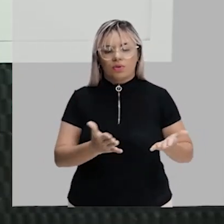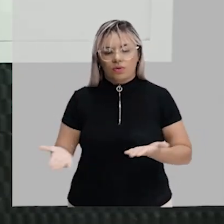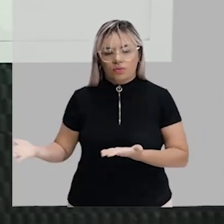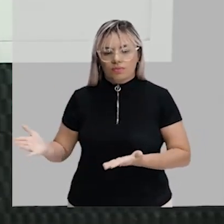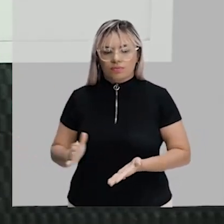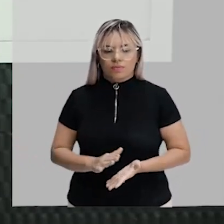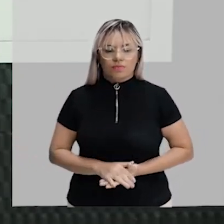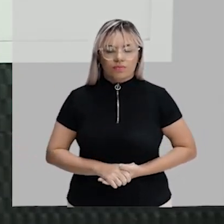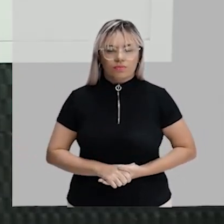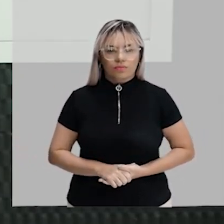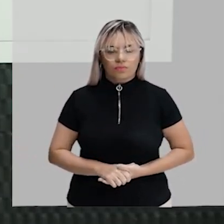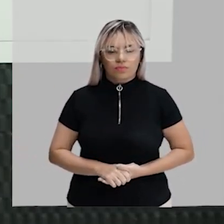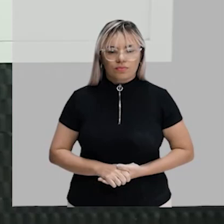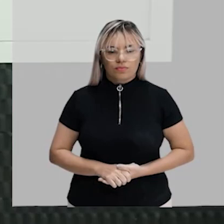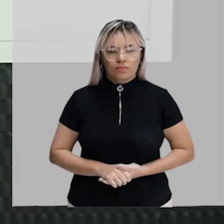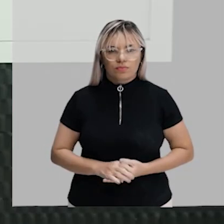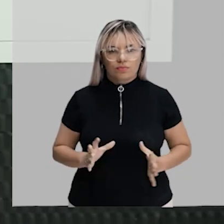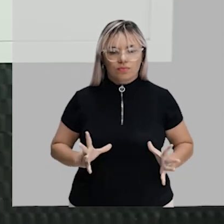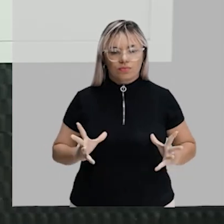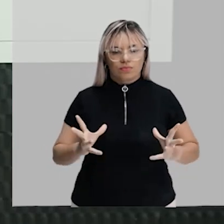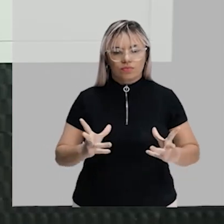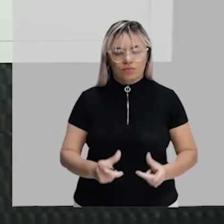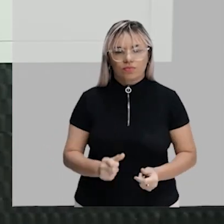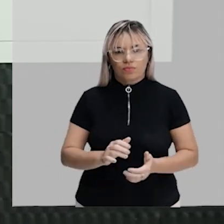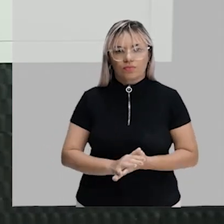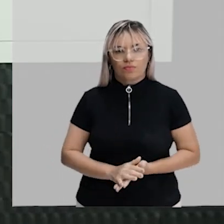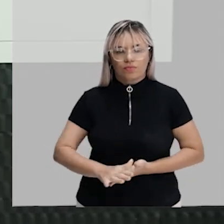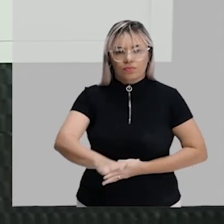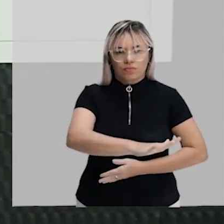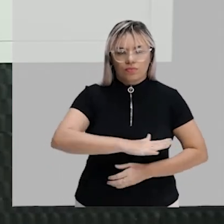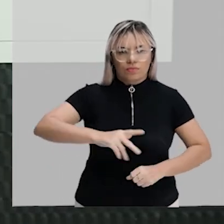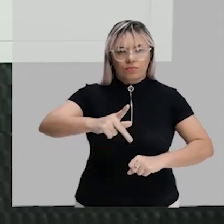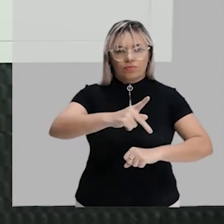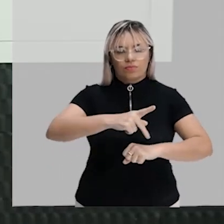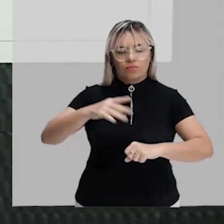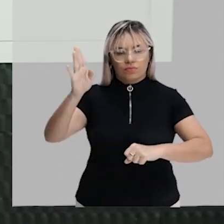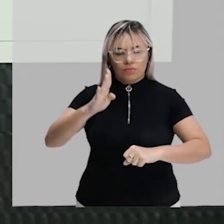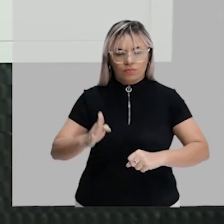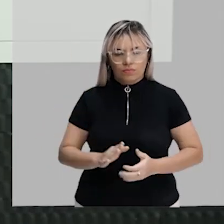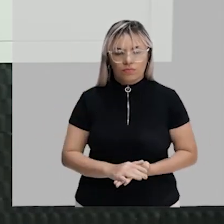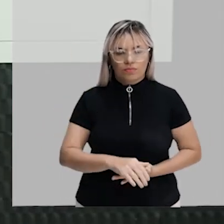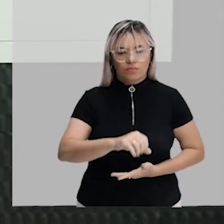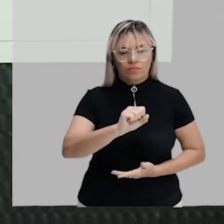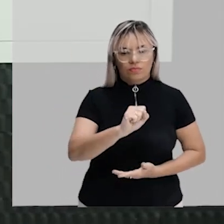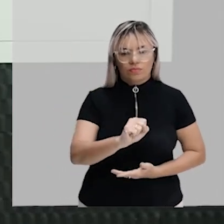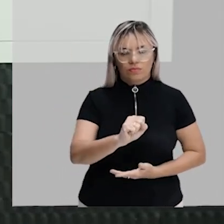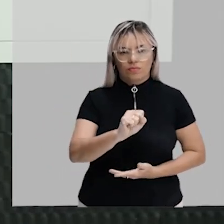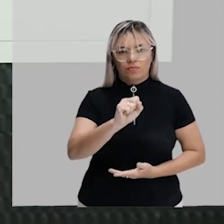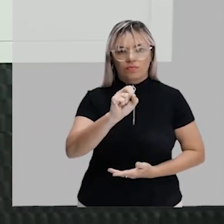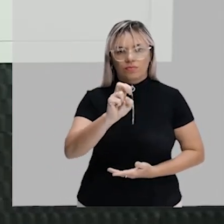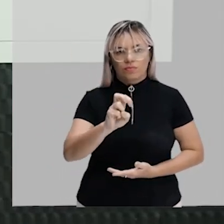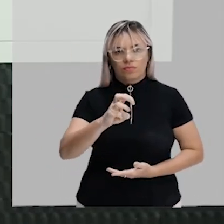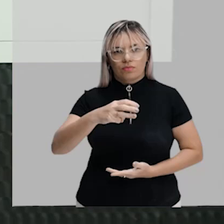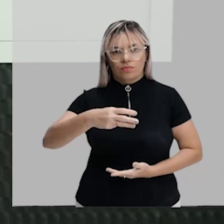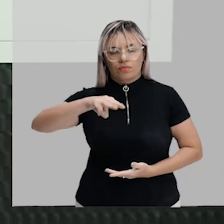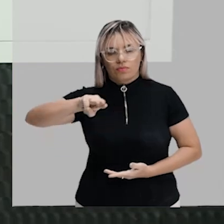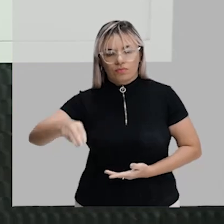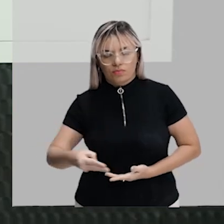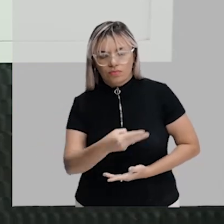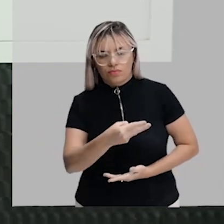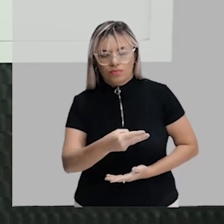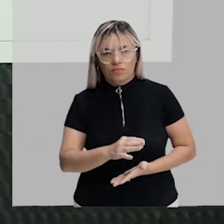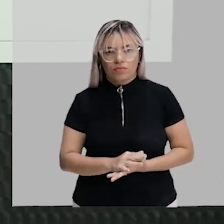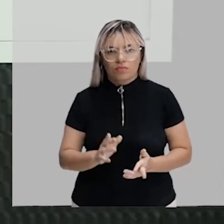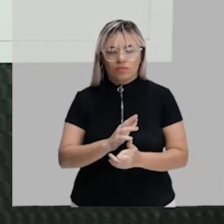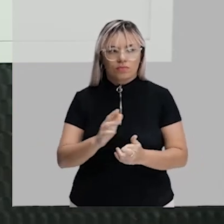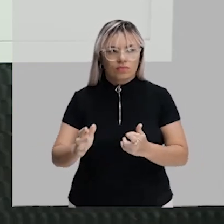a questão. Ora, se o total é 853 milhões, esses 853 você associa com quantos por